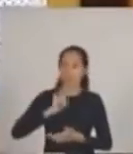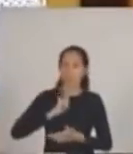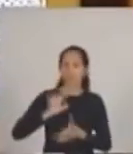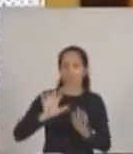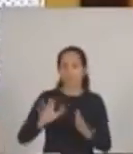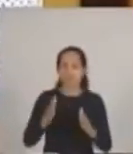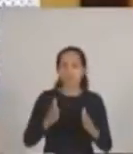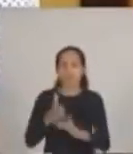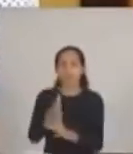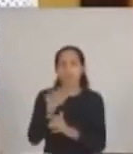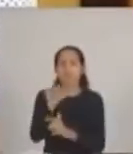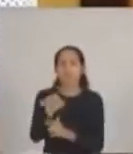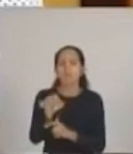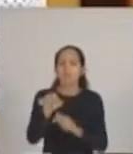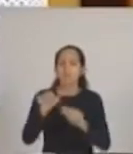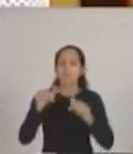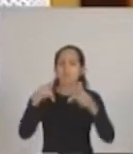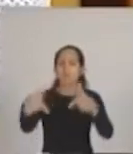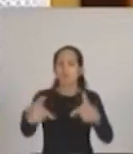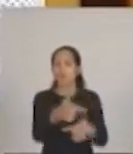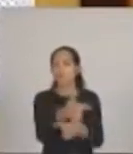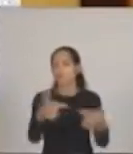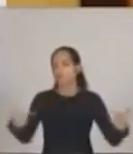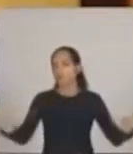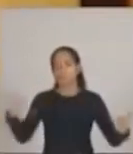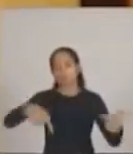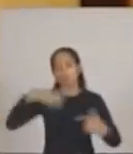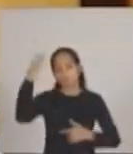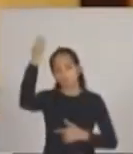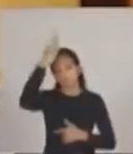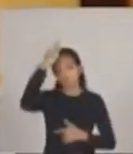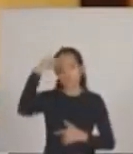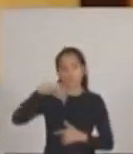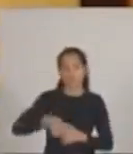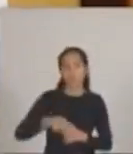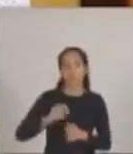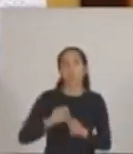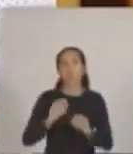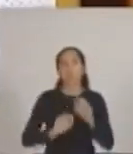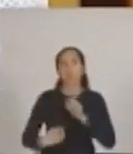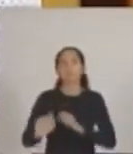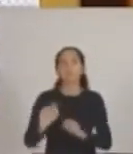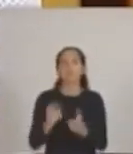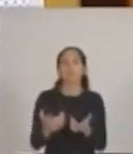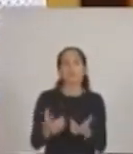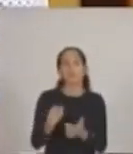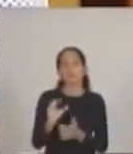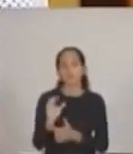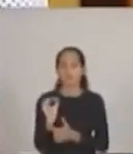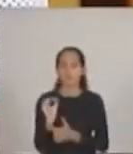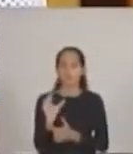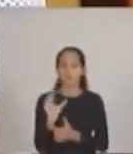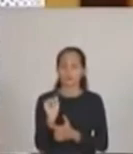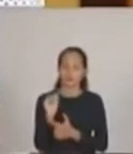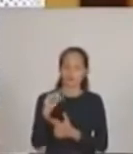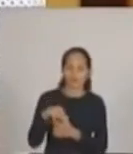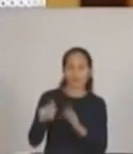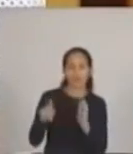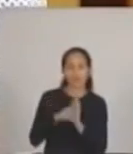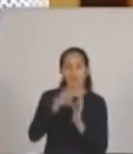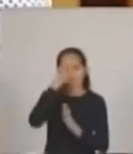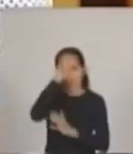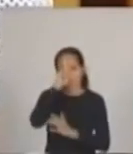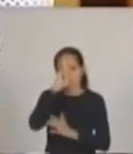esse serviço. Por quê? Porque esse serviço no Espírito Santo é feito no CAM, no Hospital das Clínicas, mas é feito